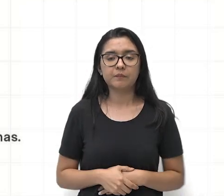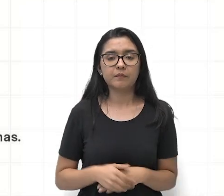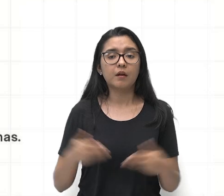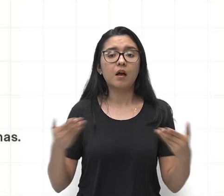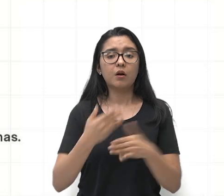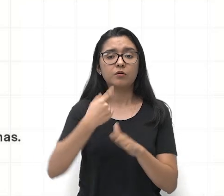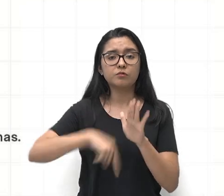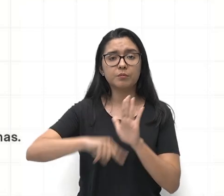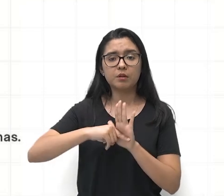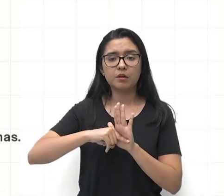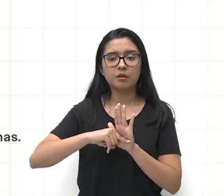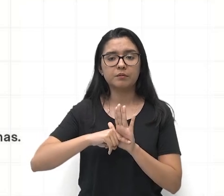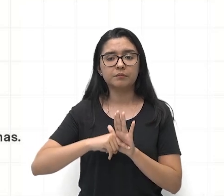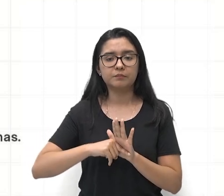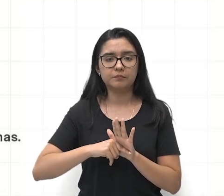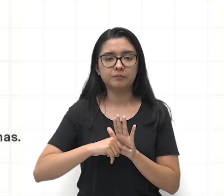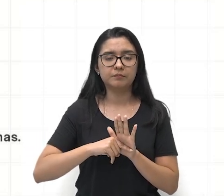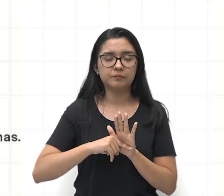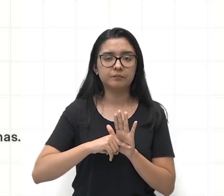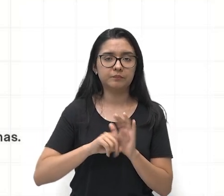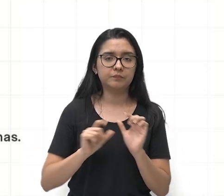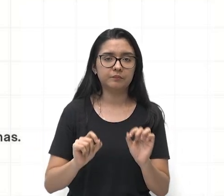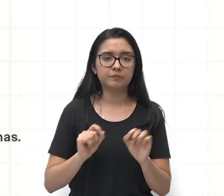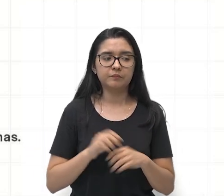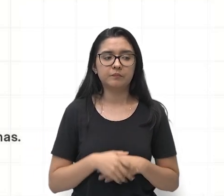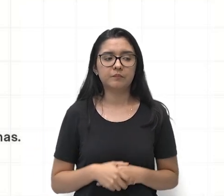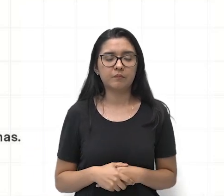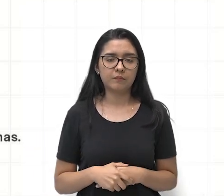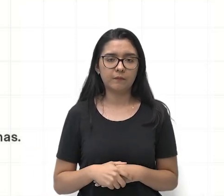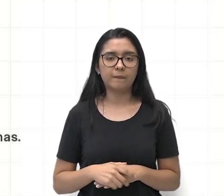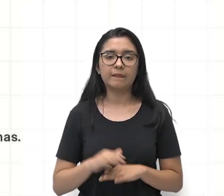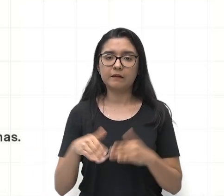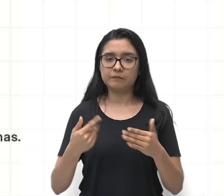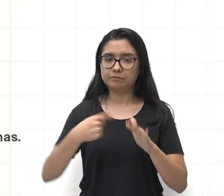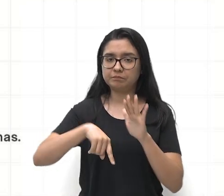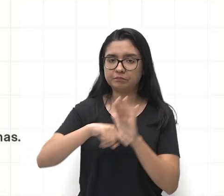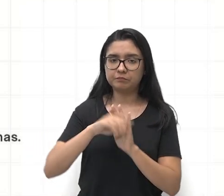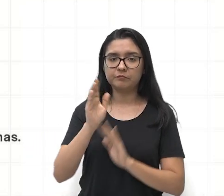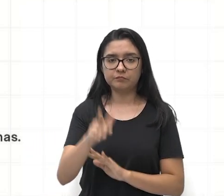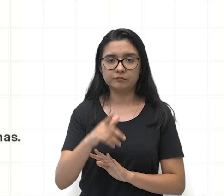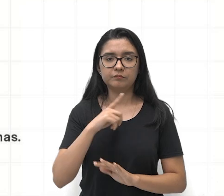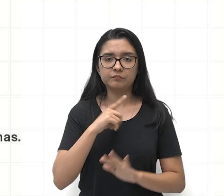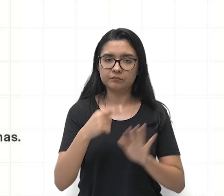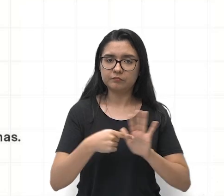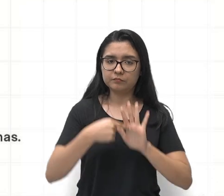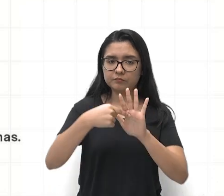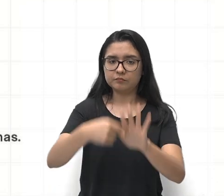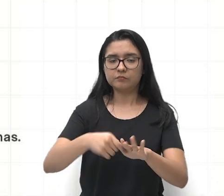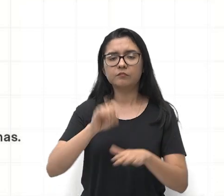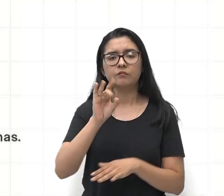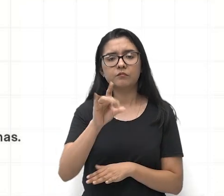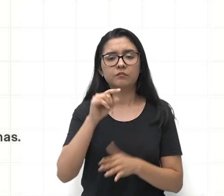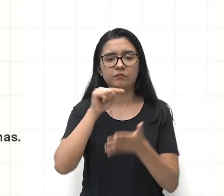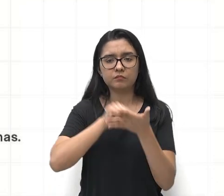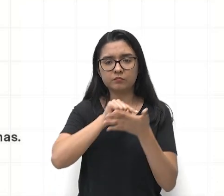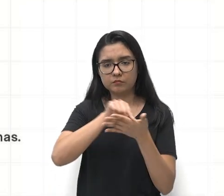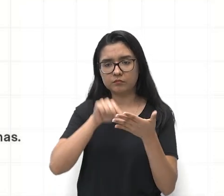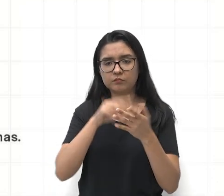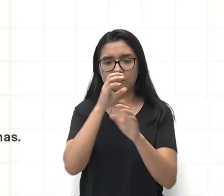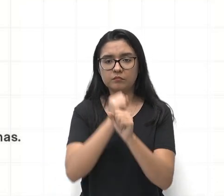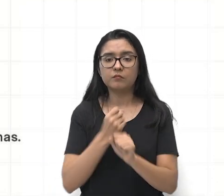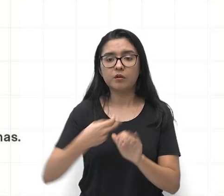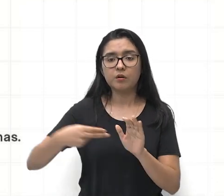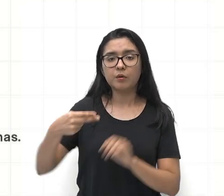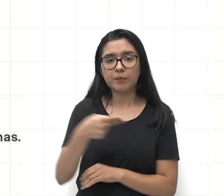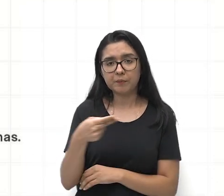basta subtrair. Para subtrair, a operação de subtração já está lá no visor, só basta apertar o quê? O